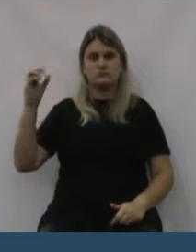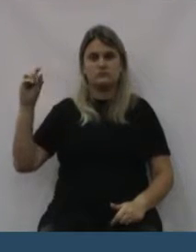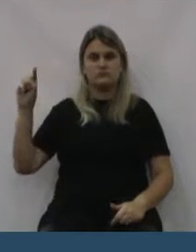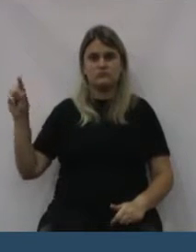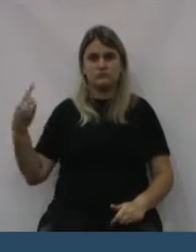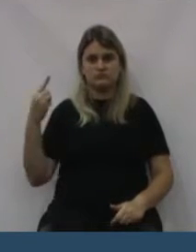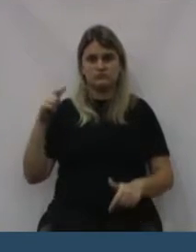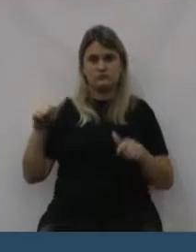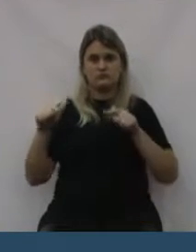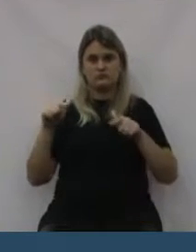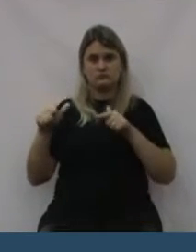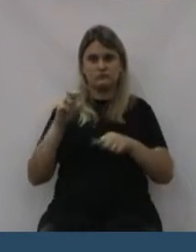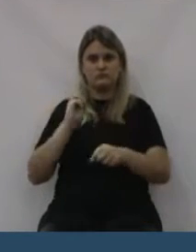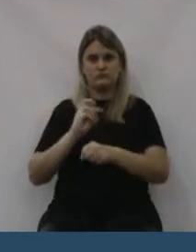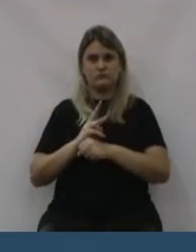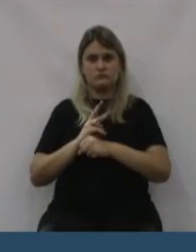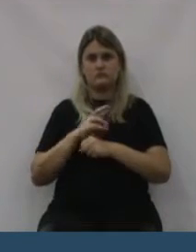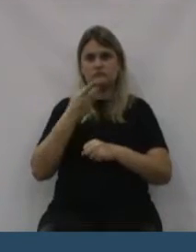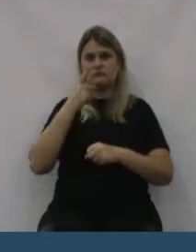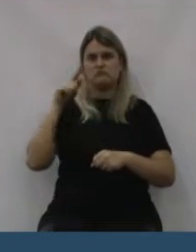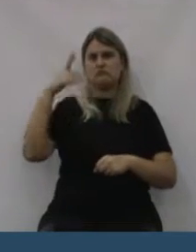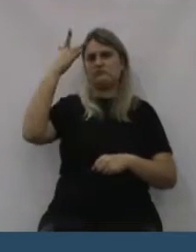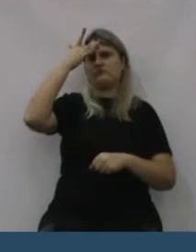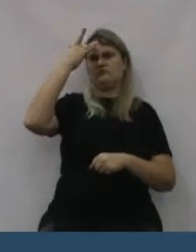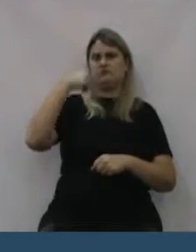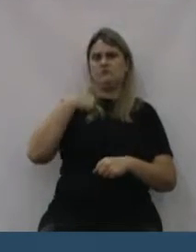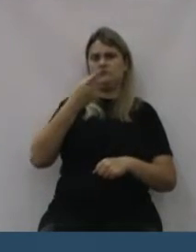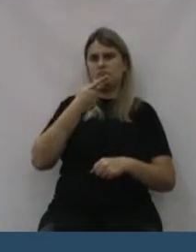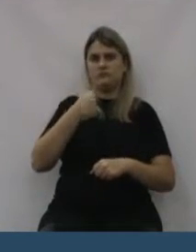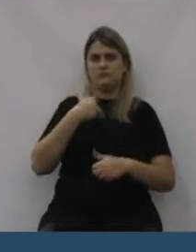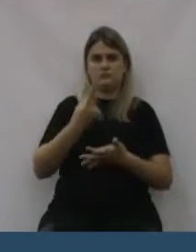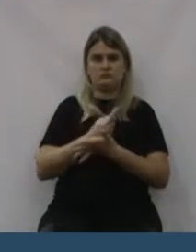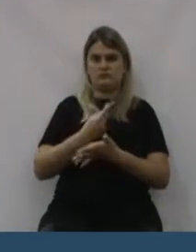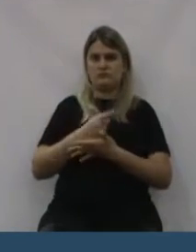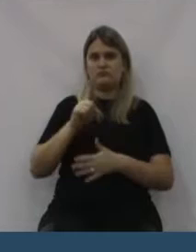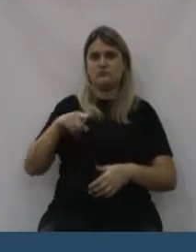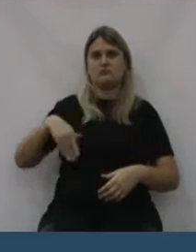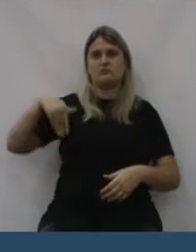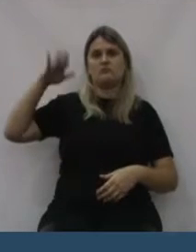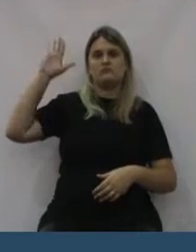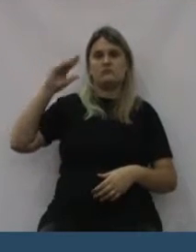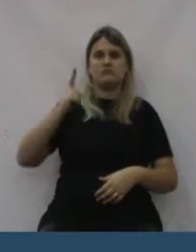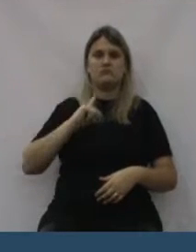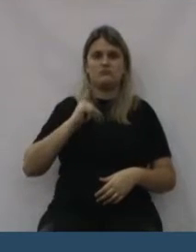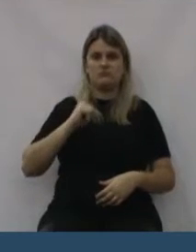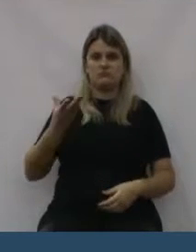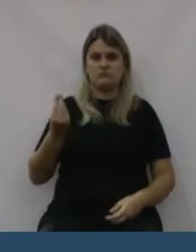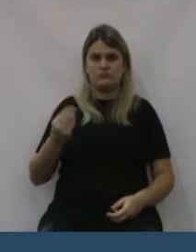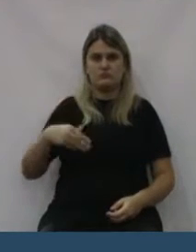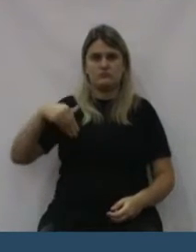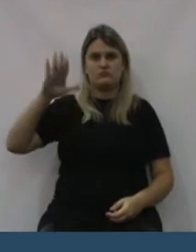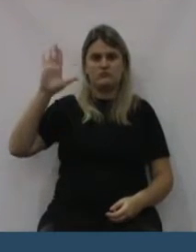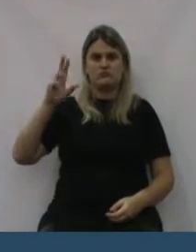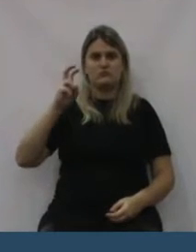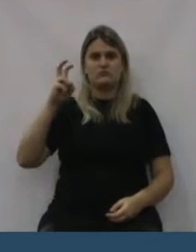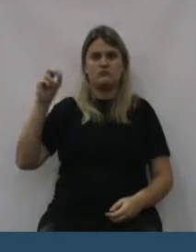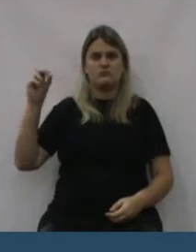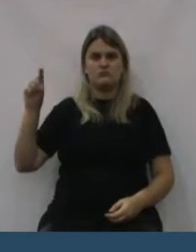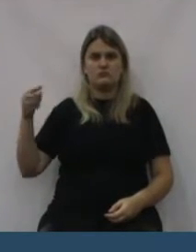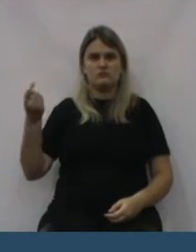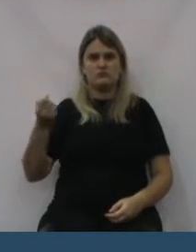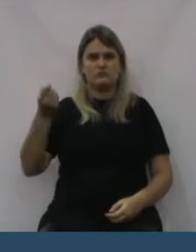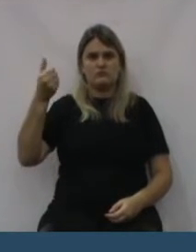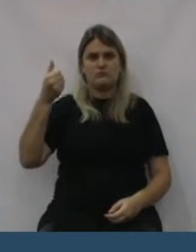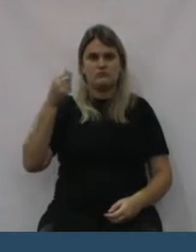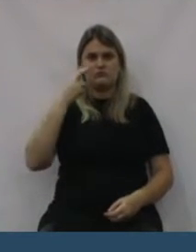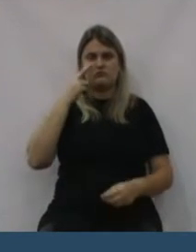técnicas. Infelizmente, no Brasil afora, o Brasil que eu falava aqui no começo do meu